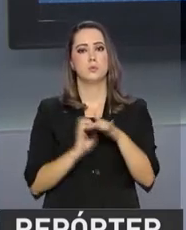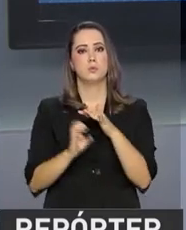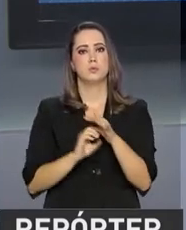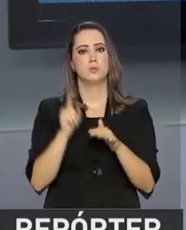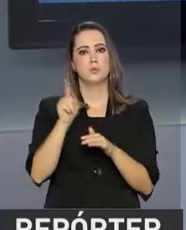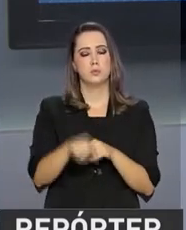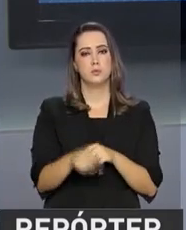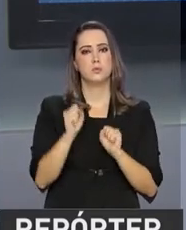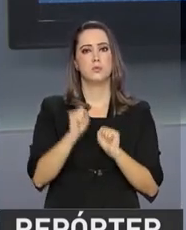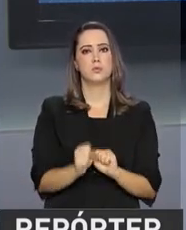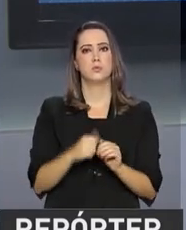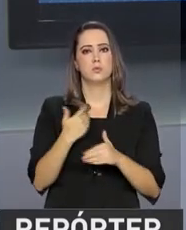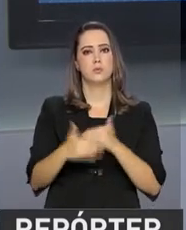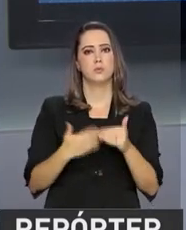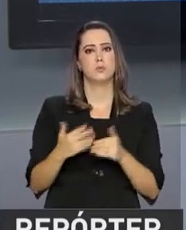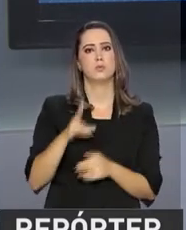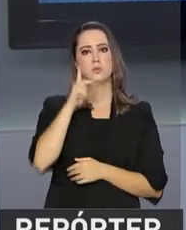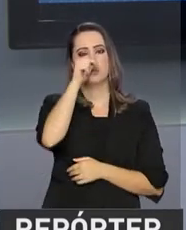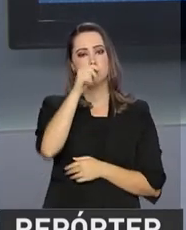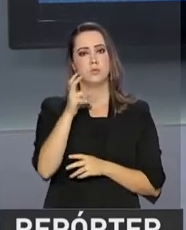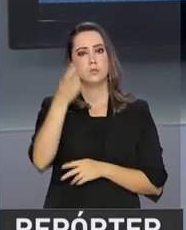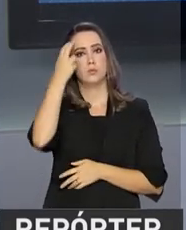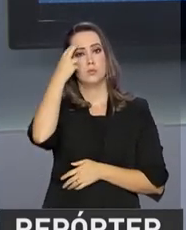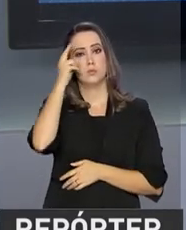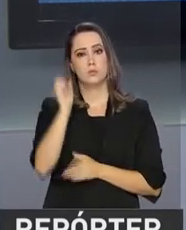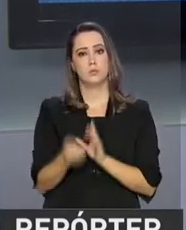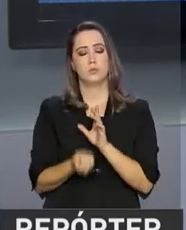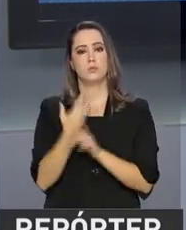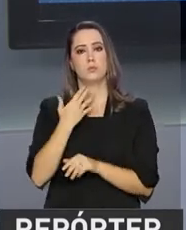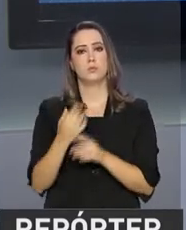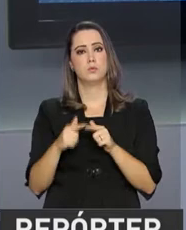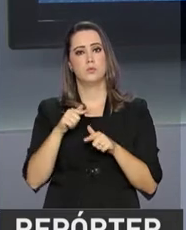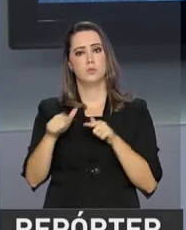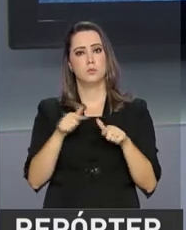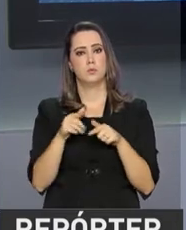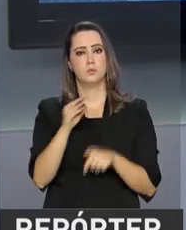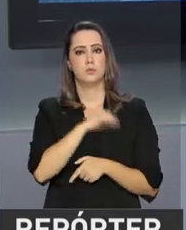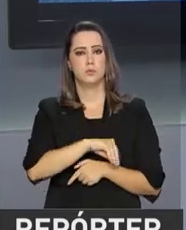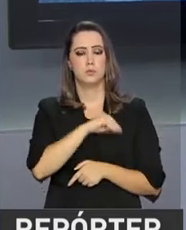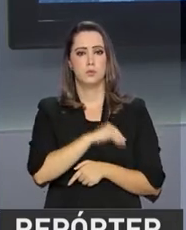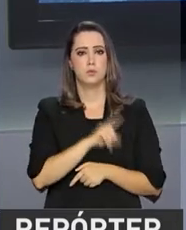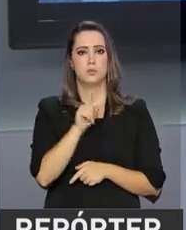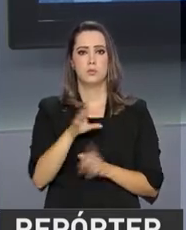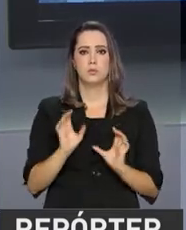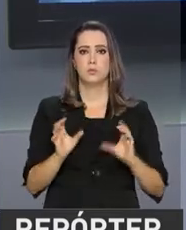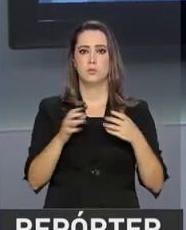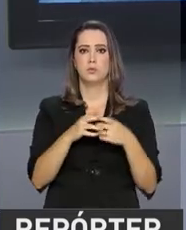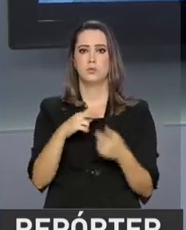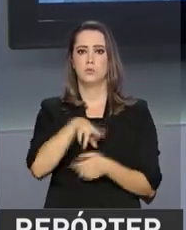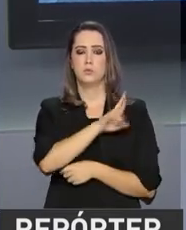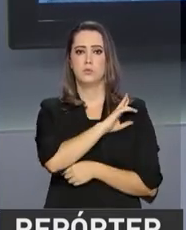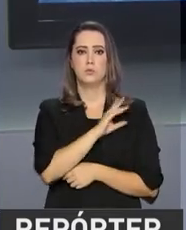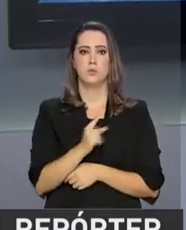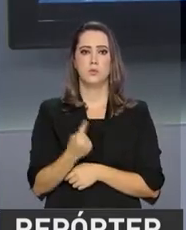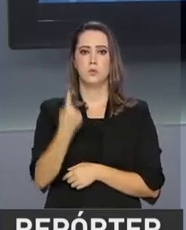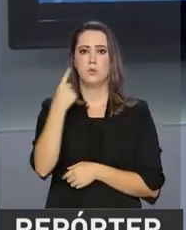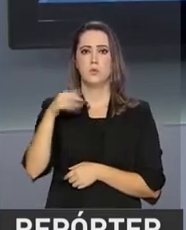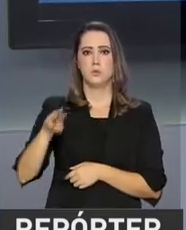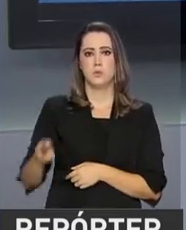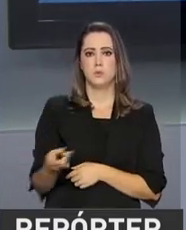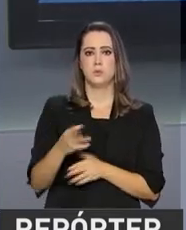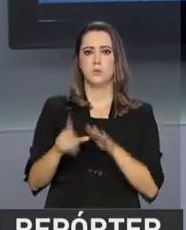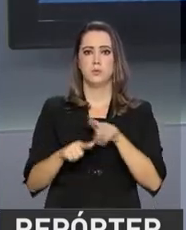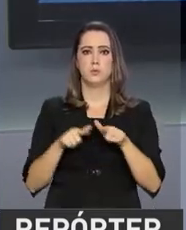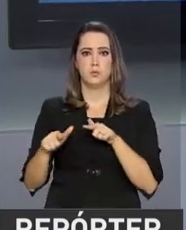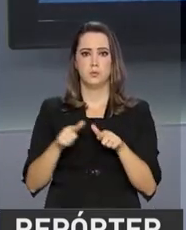empreendedorismo é uma forma de fortalecer a cultura como geradora de emprego e renda o setor é responsável por cerca de um